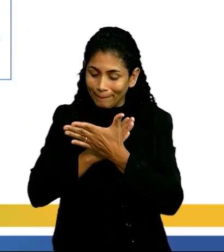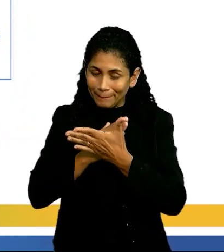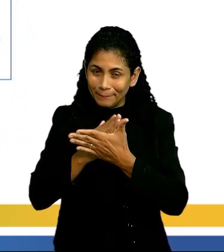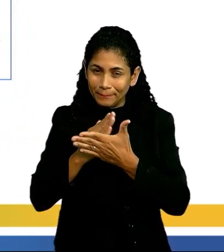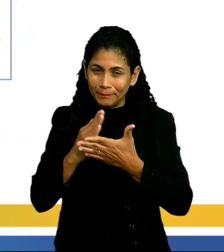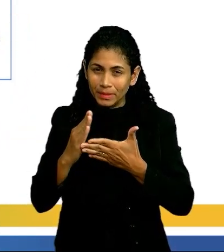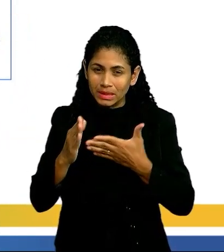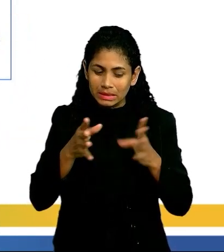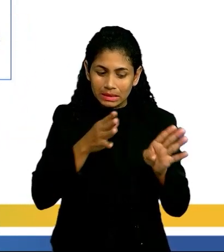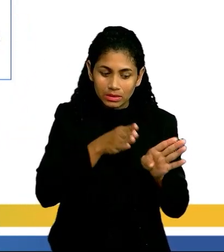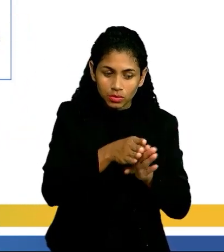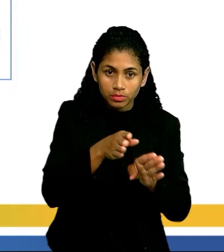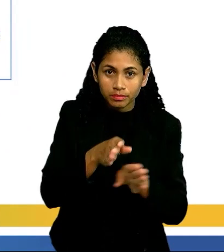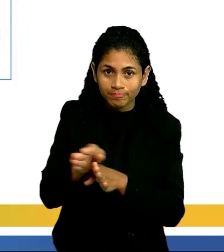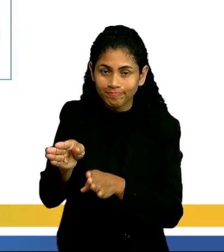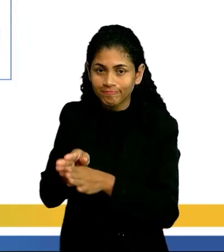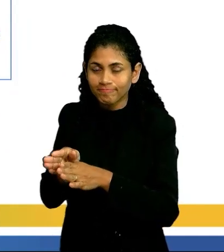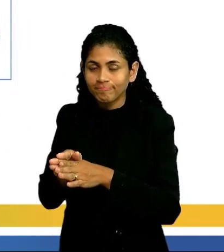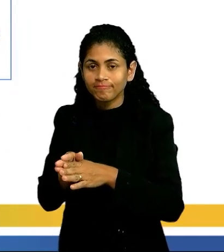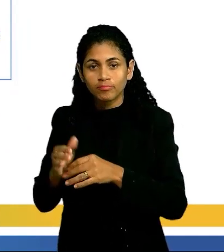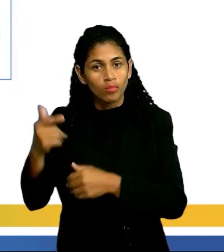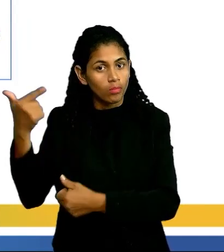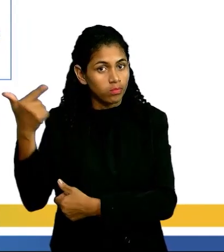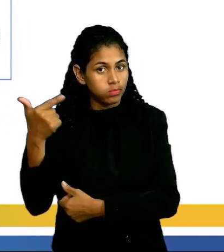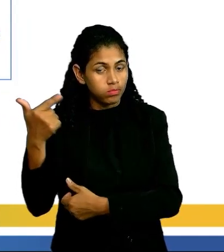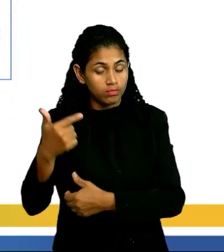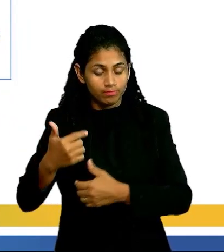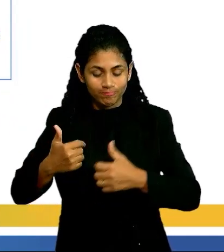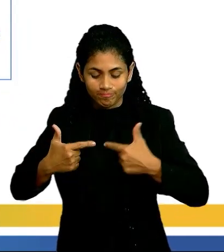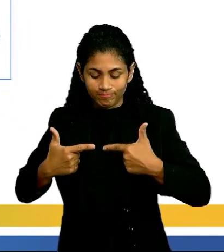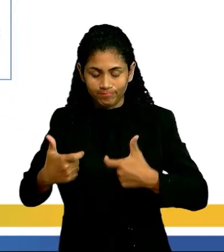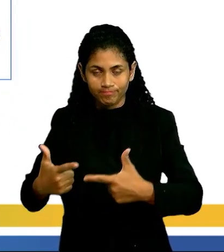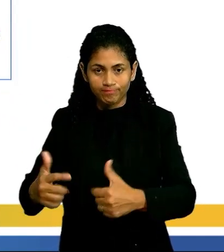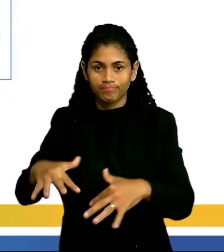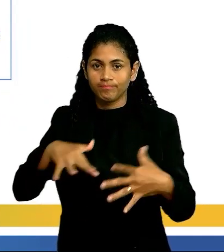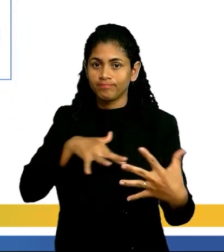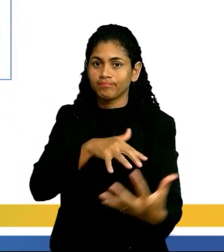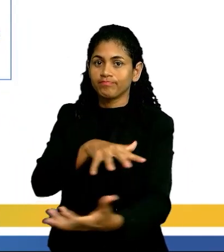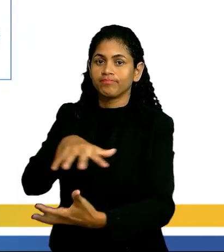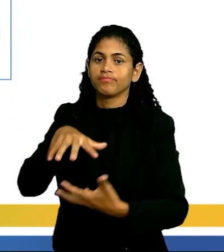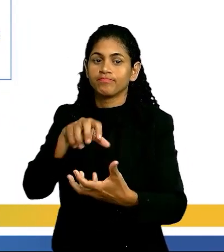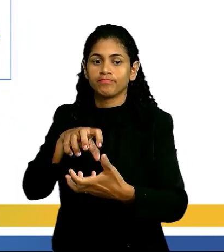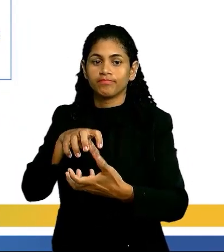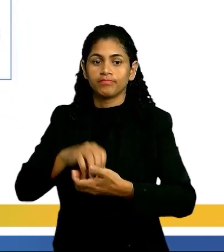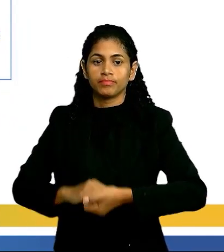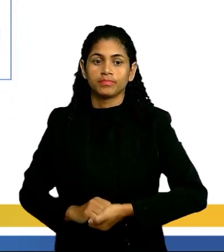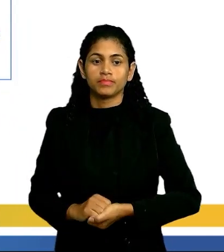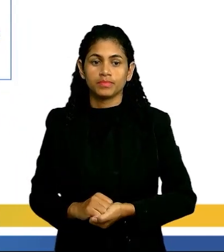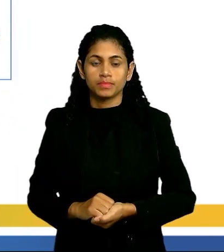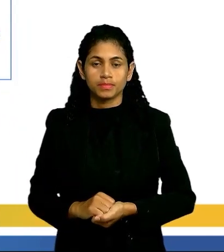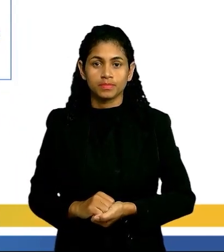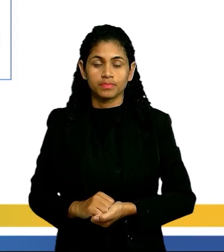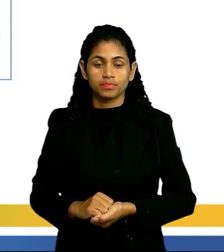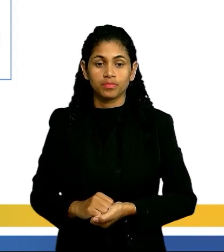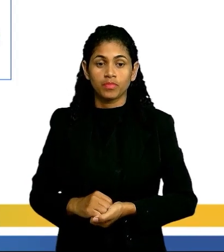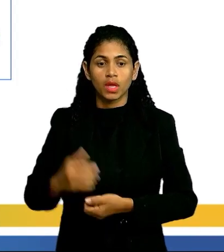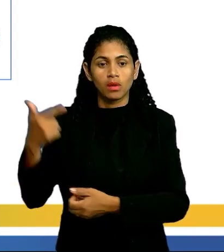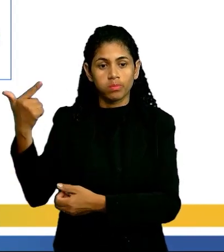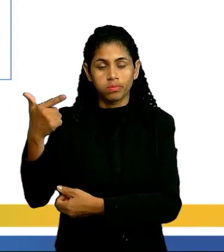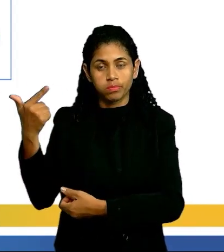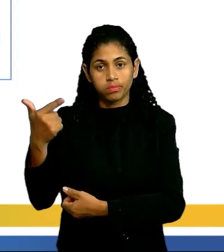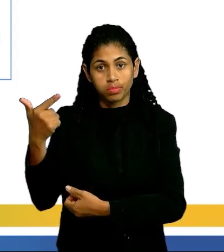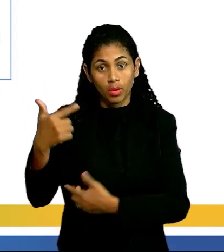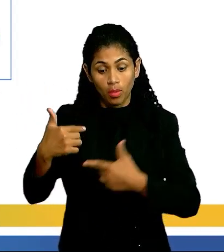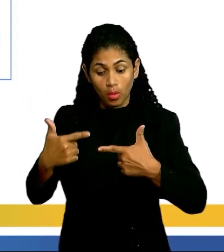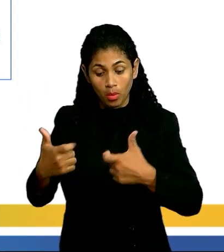que vai acontecer entre 39 e 45, entre o eixo e os aliados, né? A Segunda Guerra Mundial